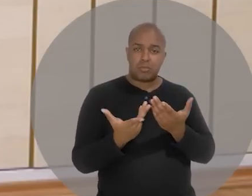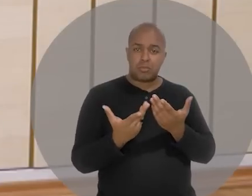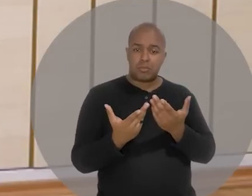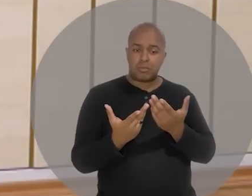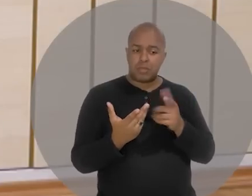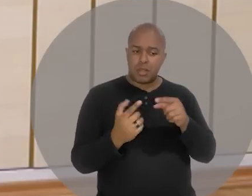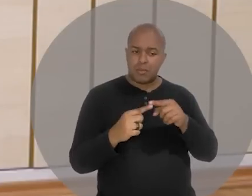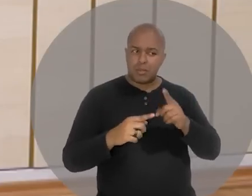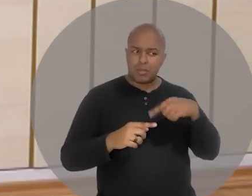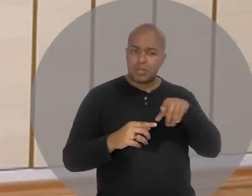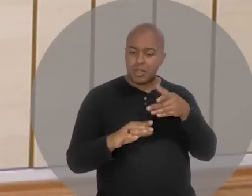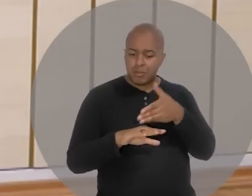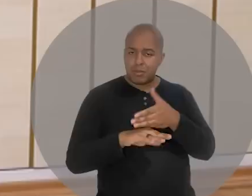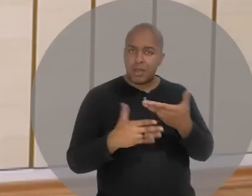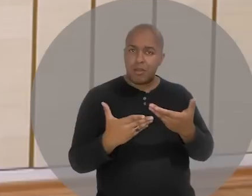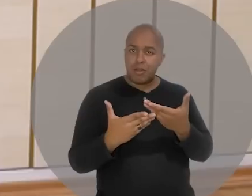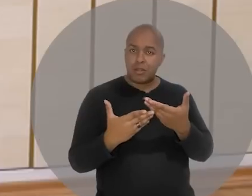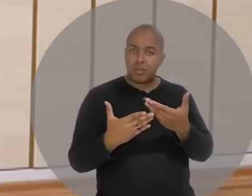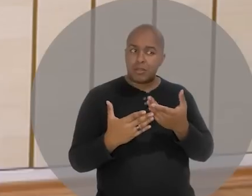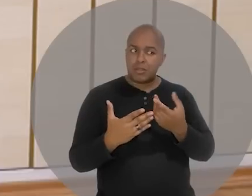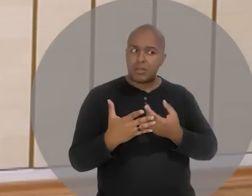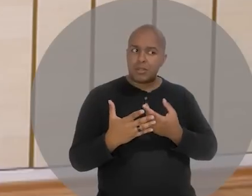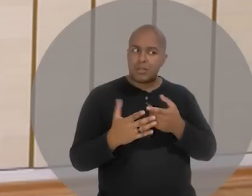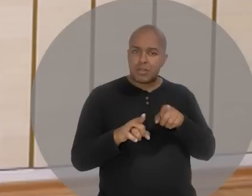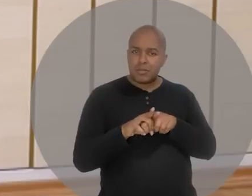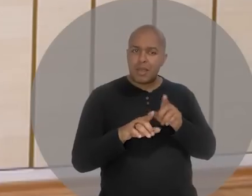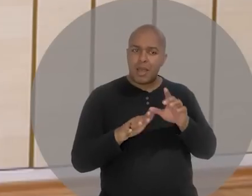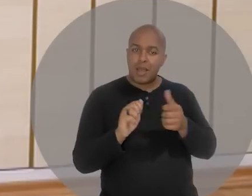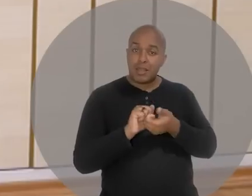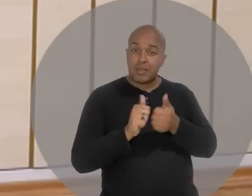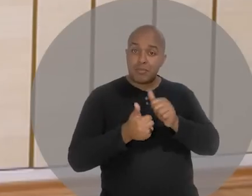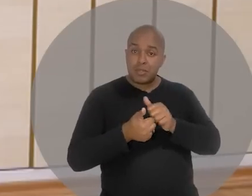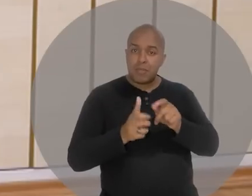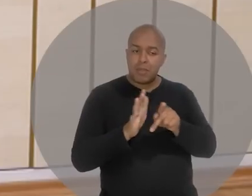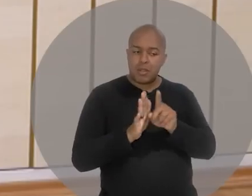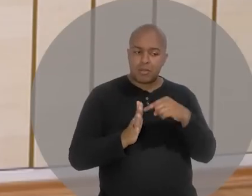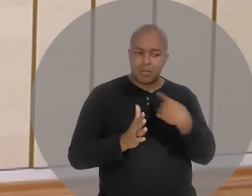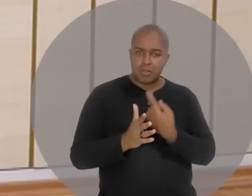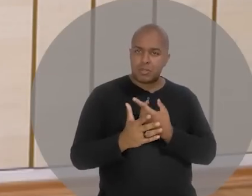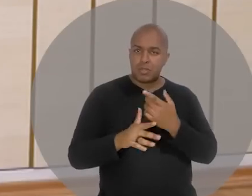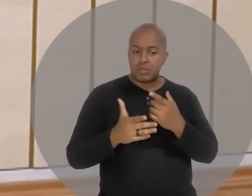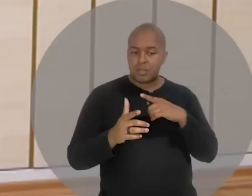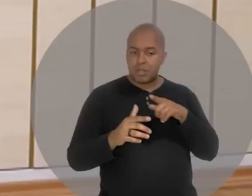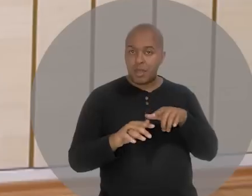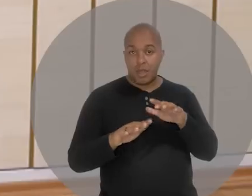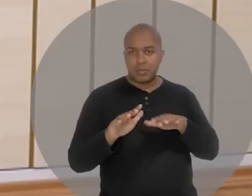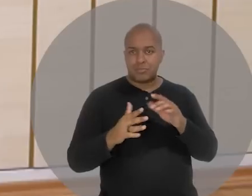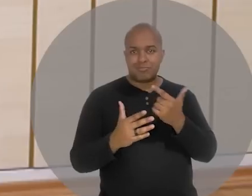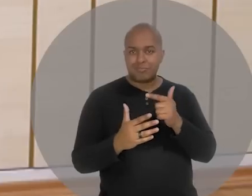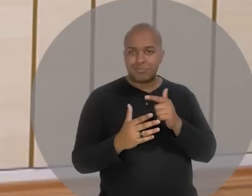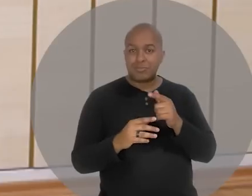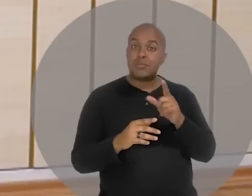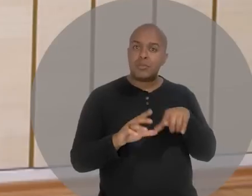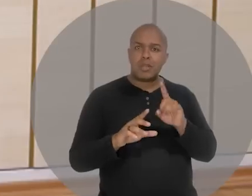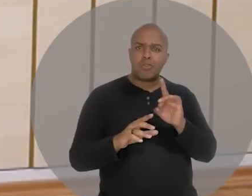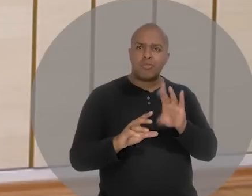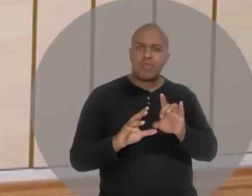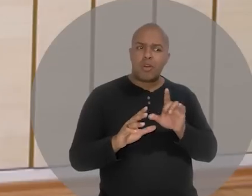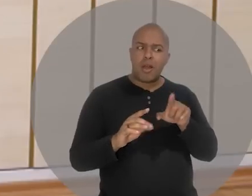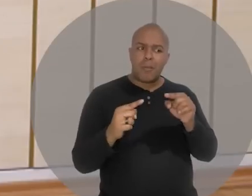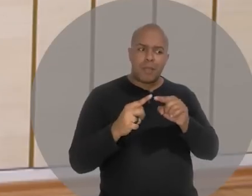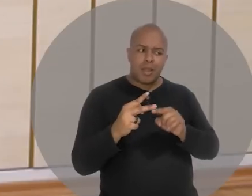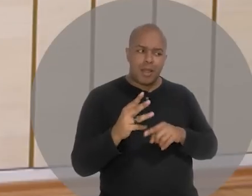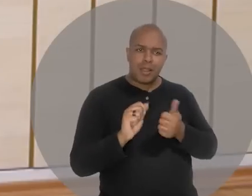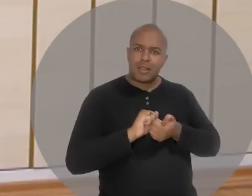estamos aí e as adaptações para nós às vezes não estão, né? E não só em questão de